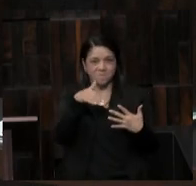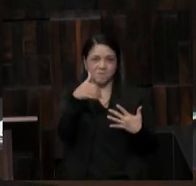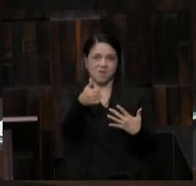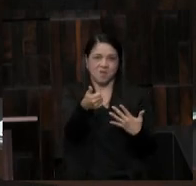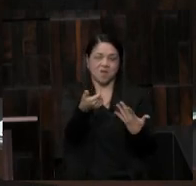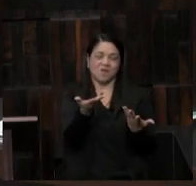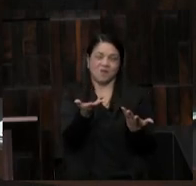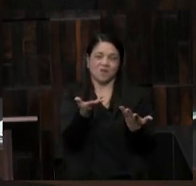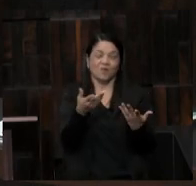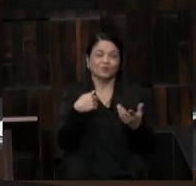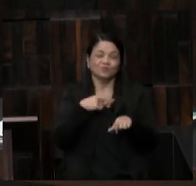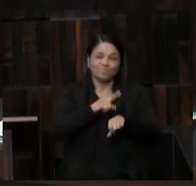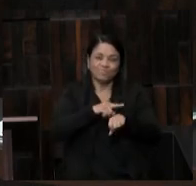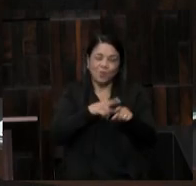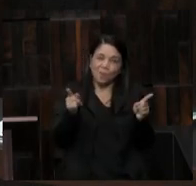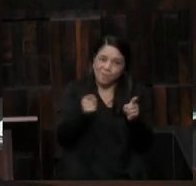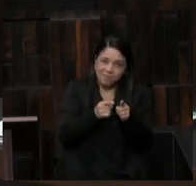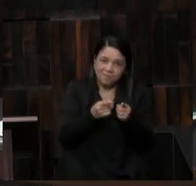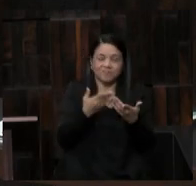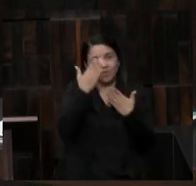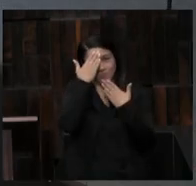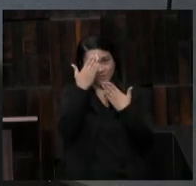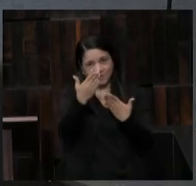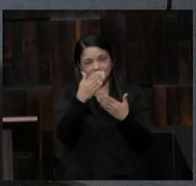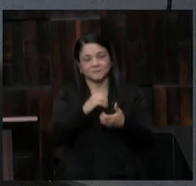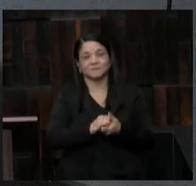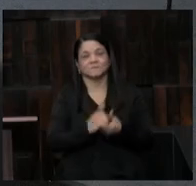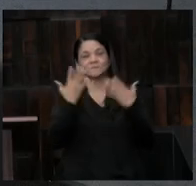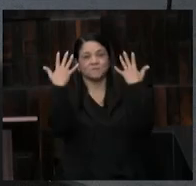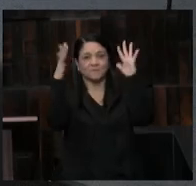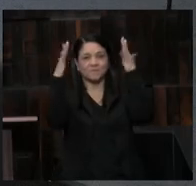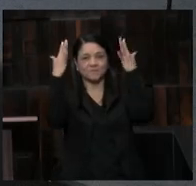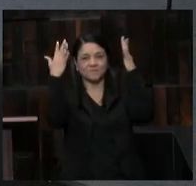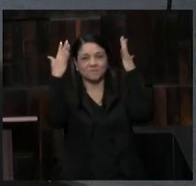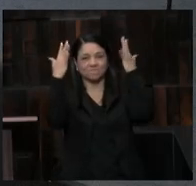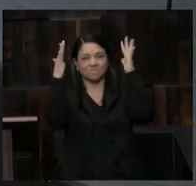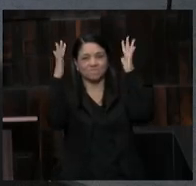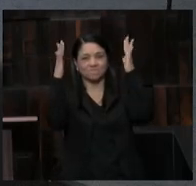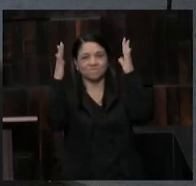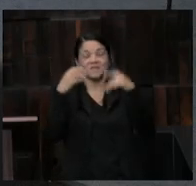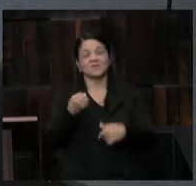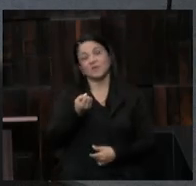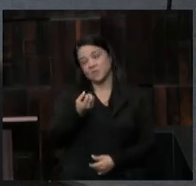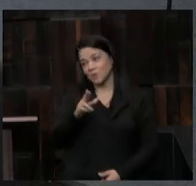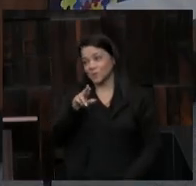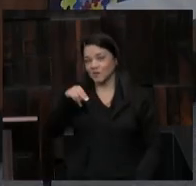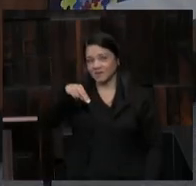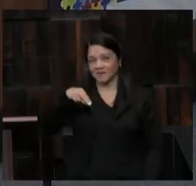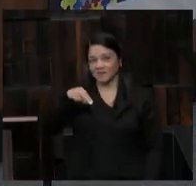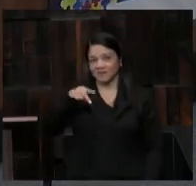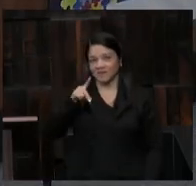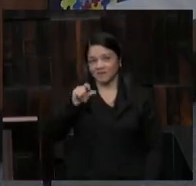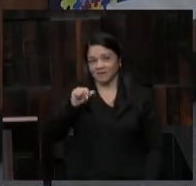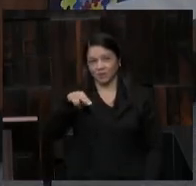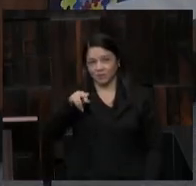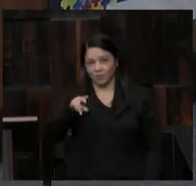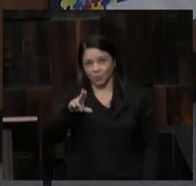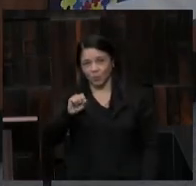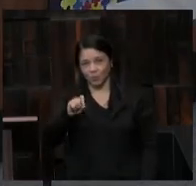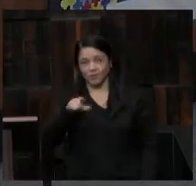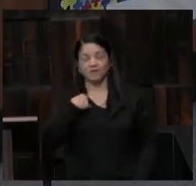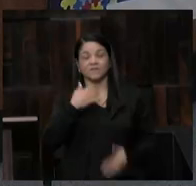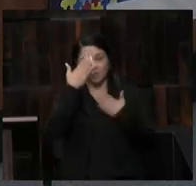que hoje, realmente, o tempo está mais curto. Obrigada. Pois é, doutora Danube, a gente agradece. Sabe que o tempo está